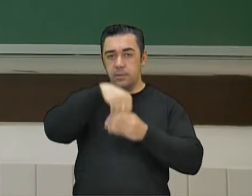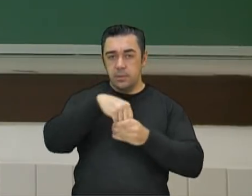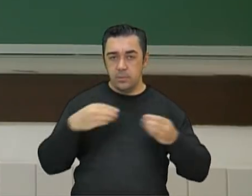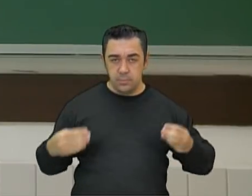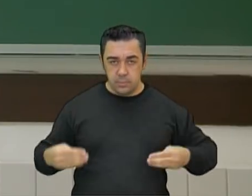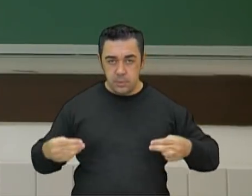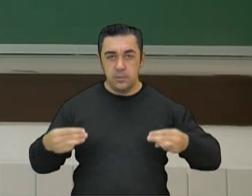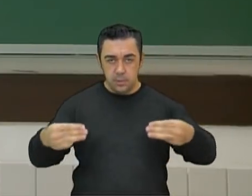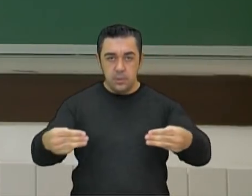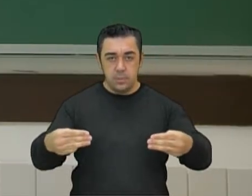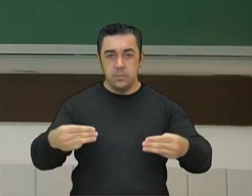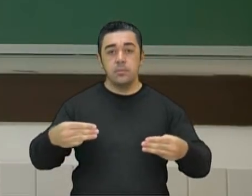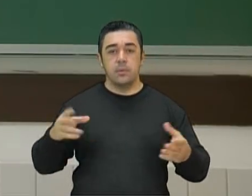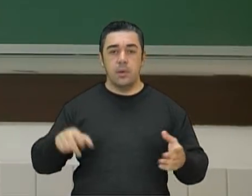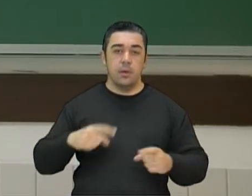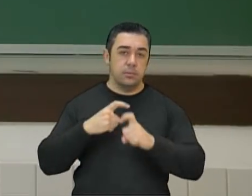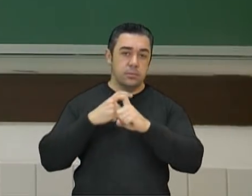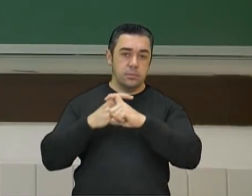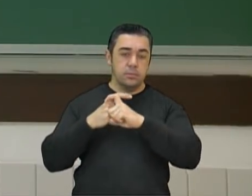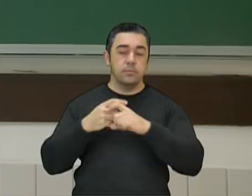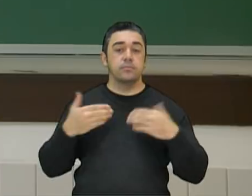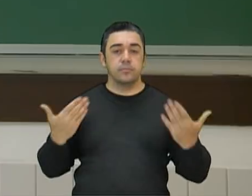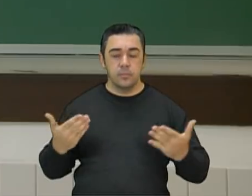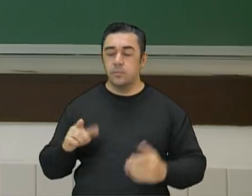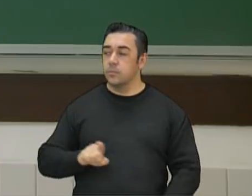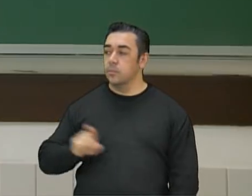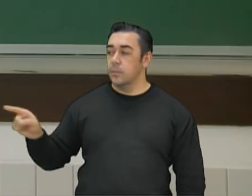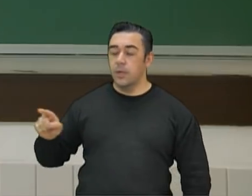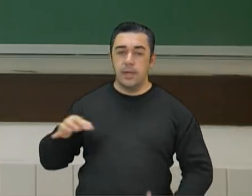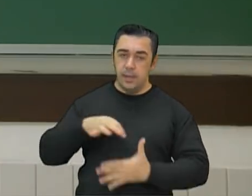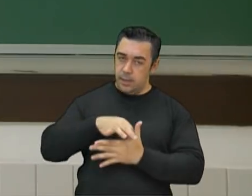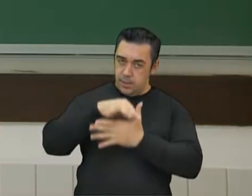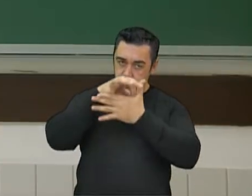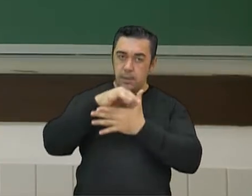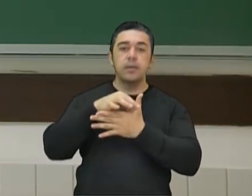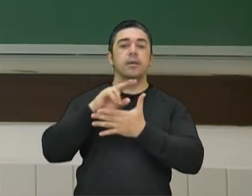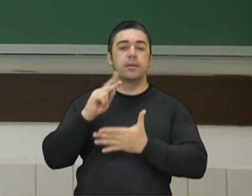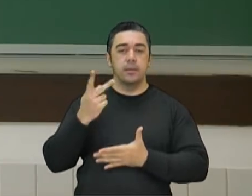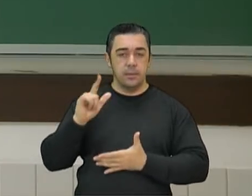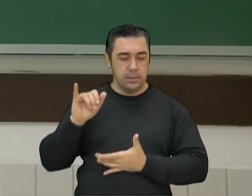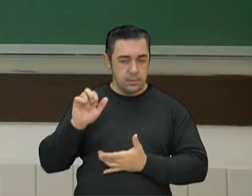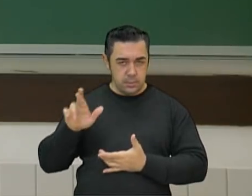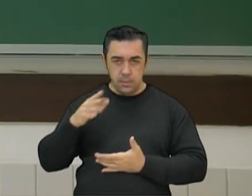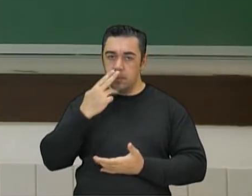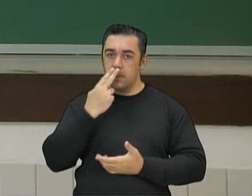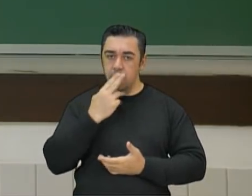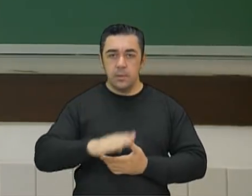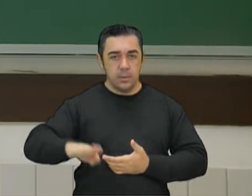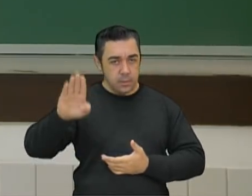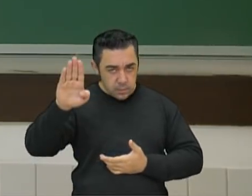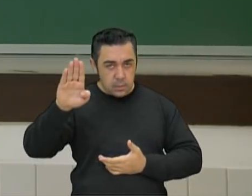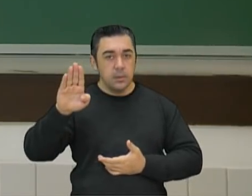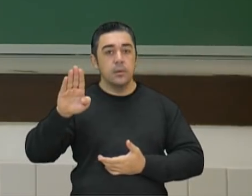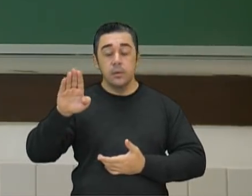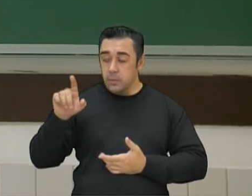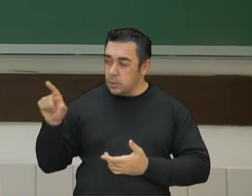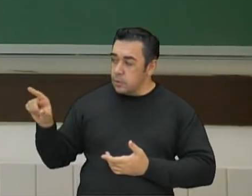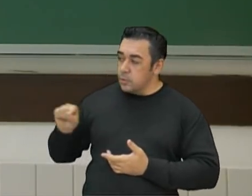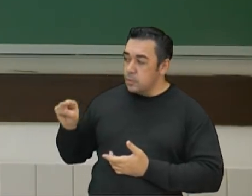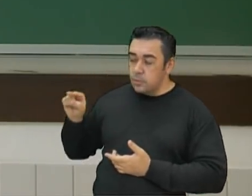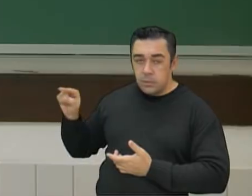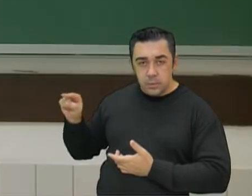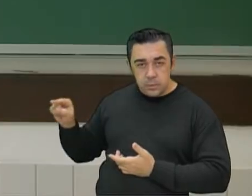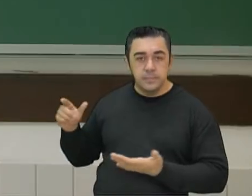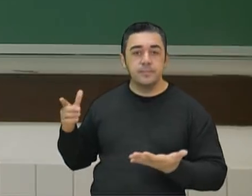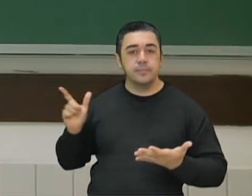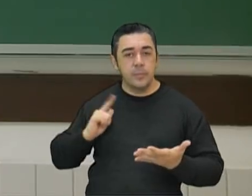o Partido Nazista. Então, o Partido Nazista indicou Hitler, o Paul von Hindenburg escolheu então Hitler